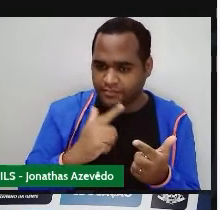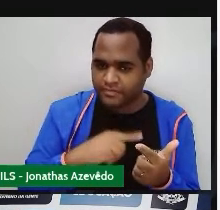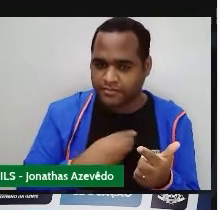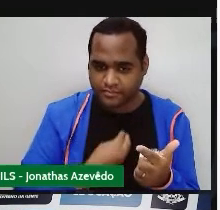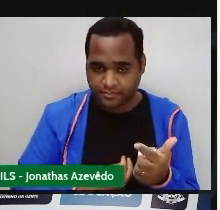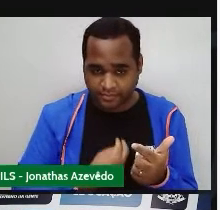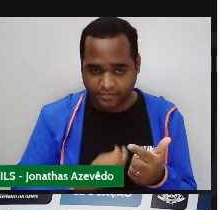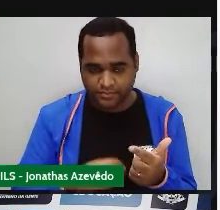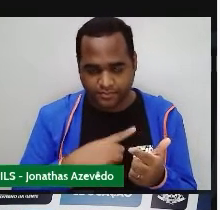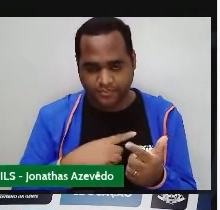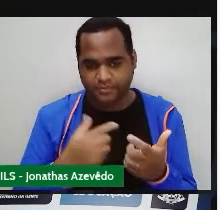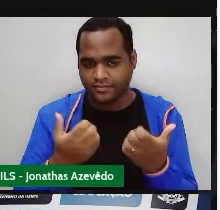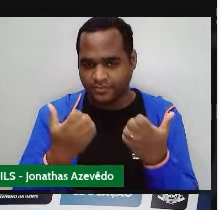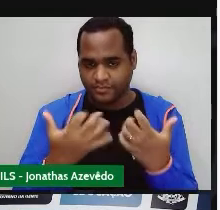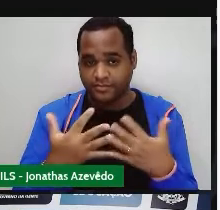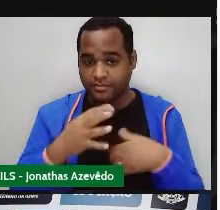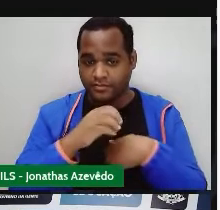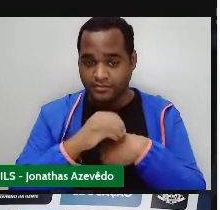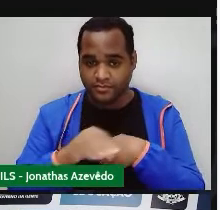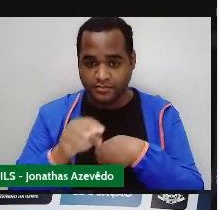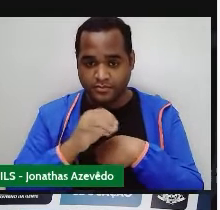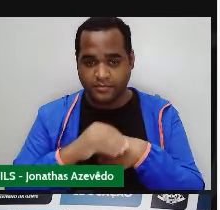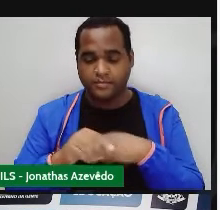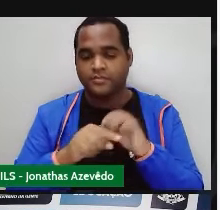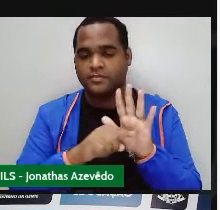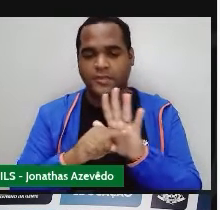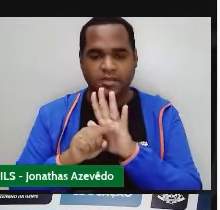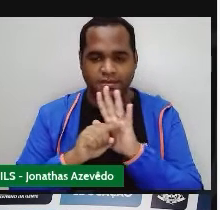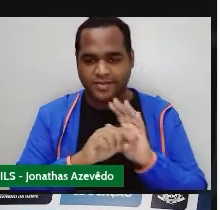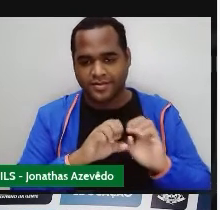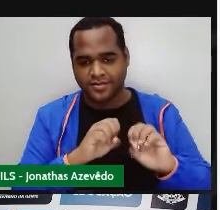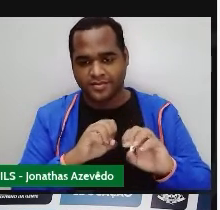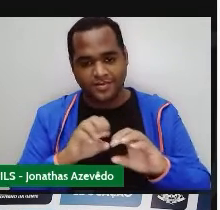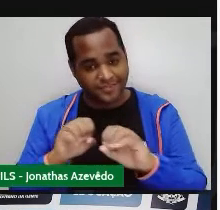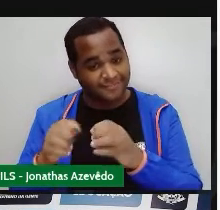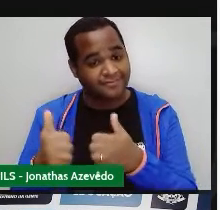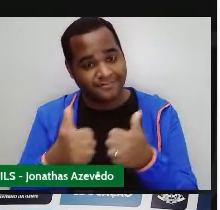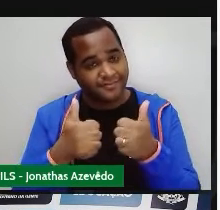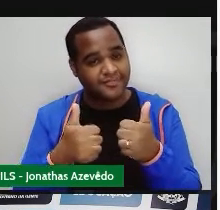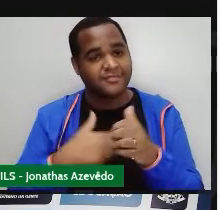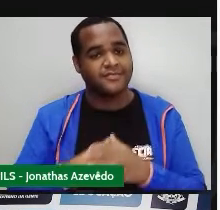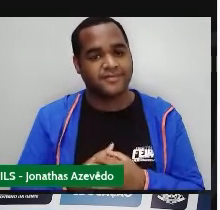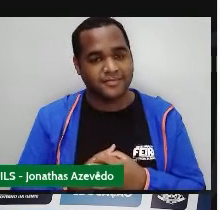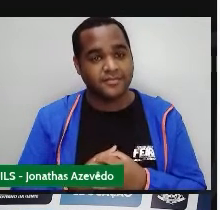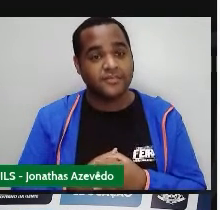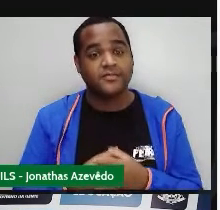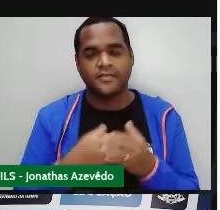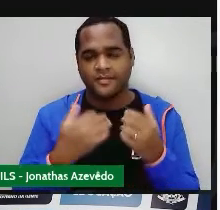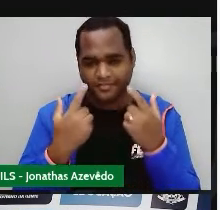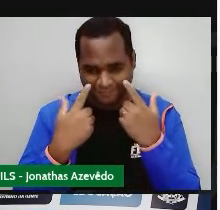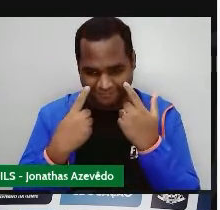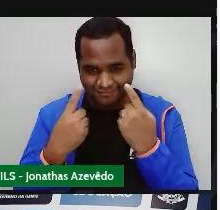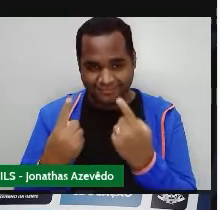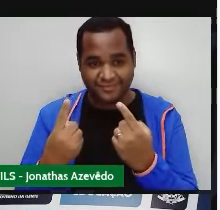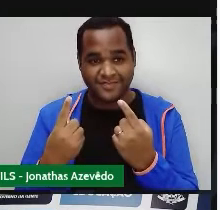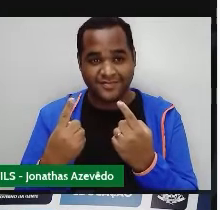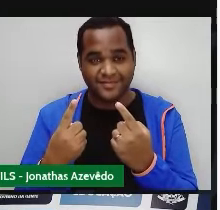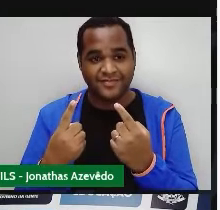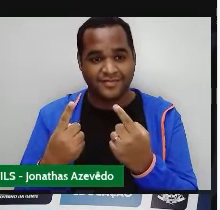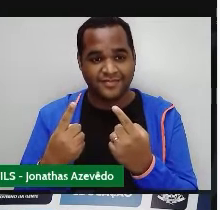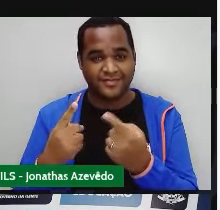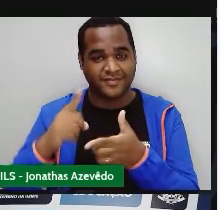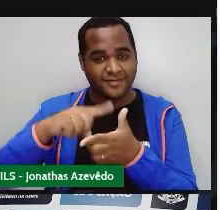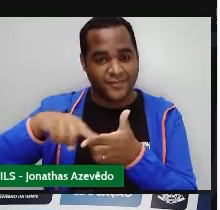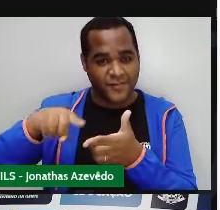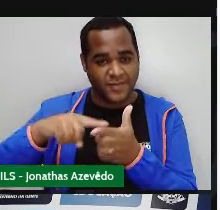esse tipo de problema que eu tô trazendo aqui para você nessa aula Tá bom então esse probleminha nenhum problema é